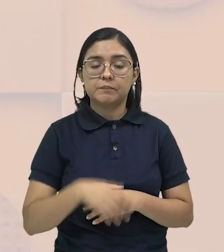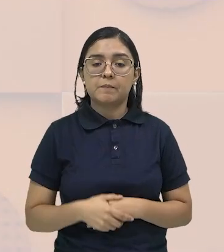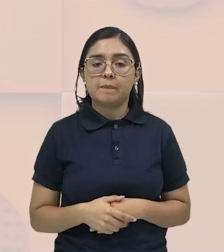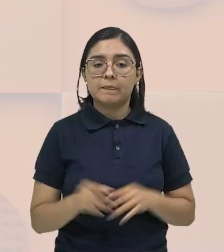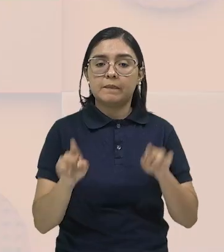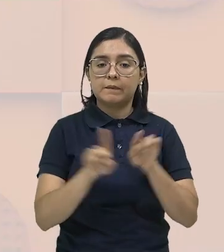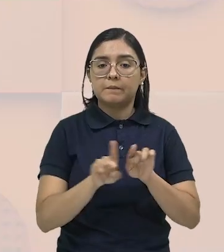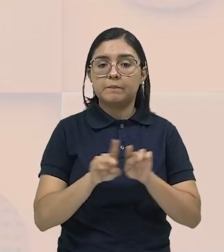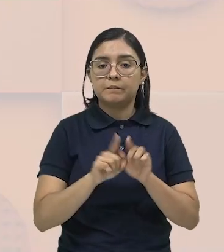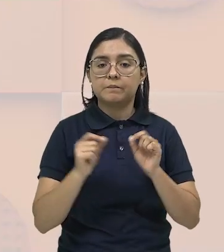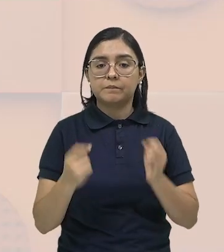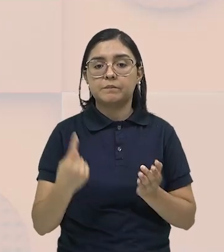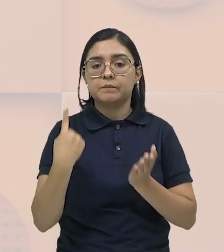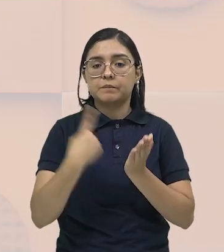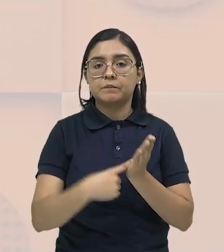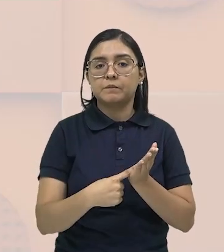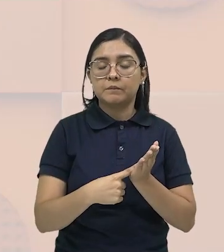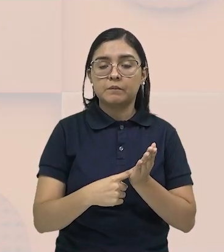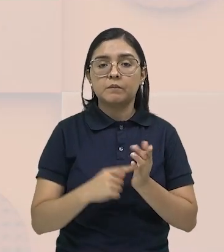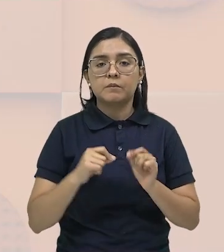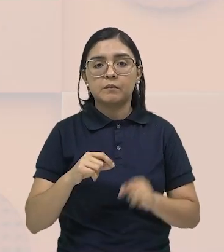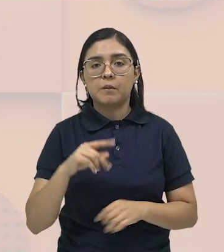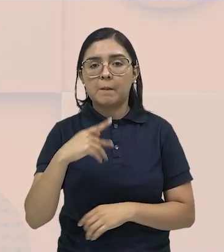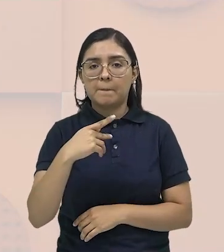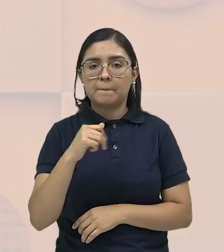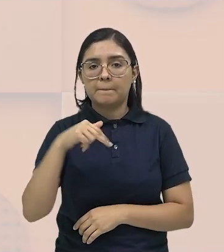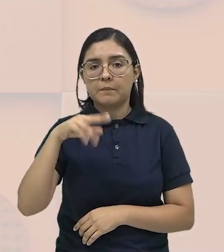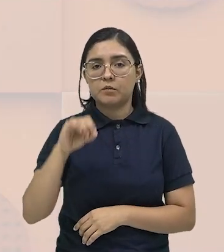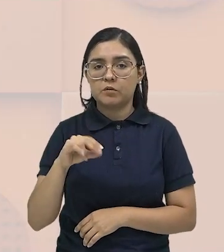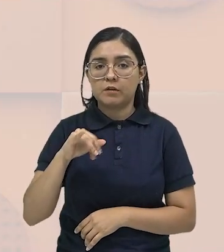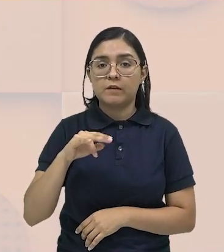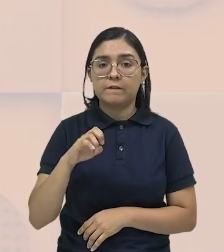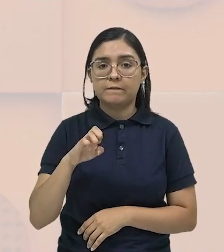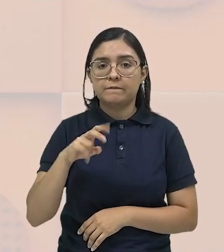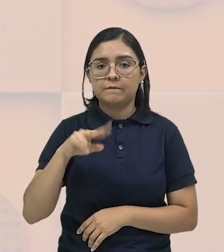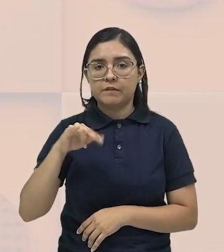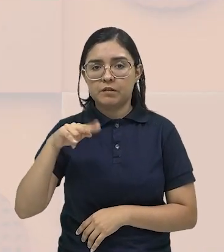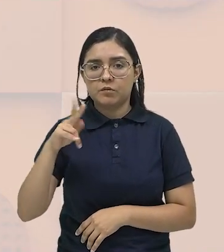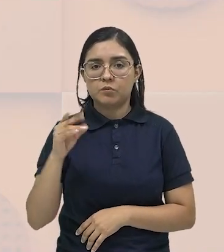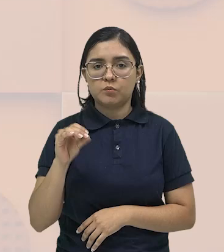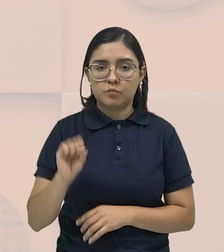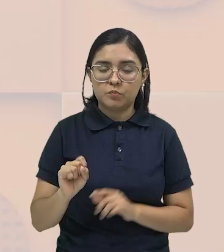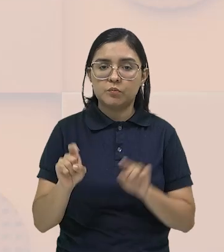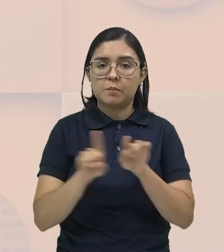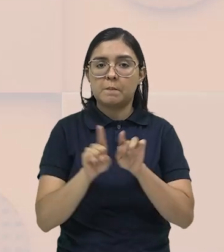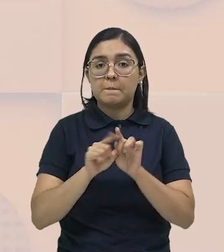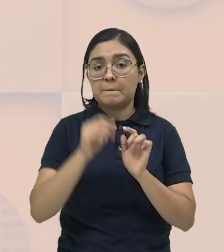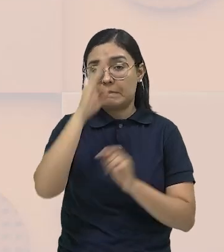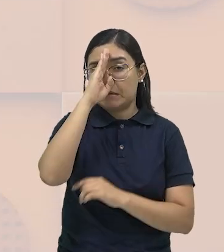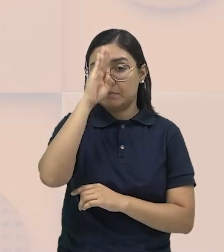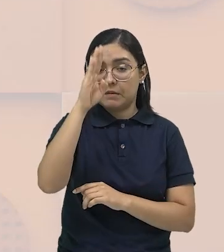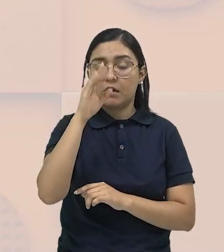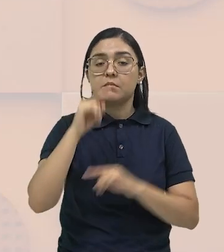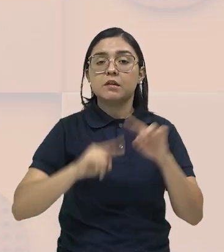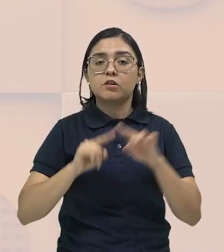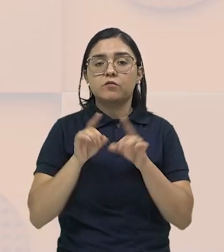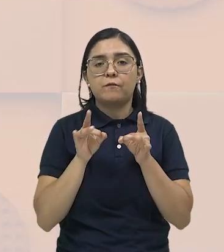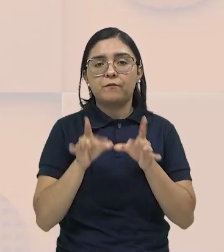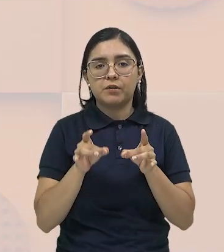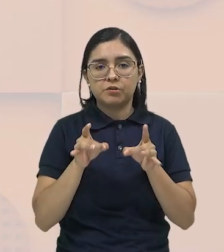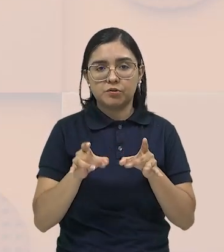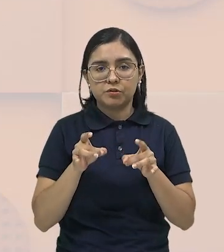de Tratado dos Panos e Vinhos, né? Justamente por serem os principais objetos de comércio, né?